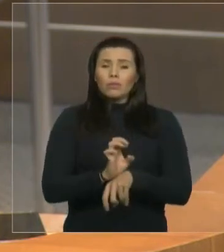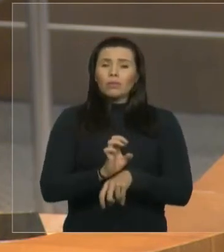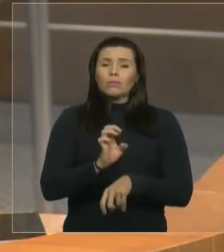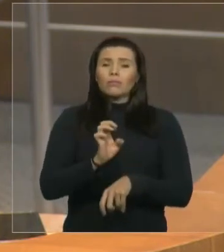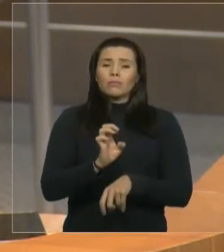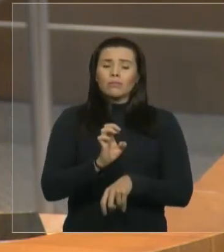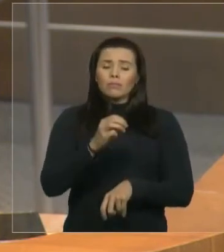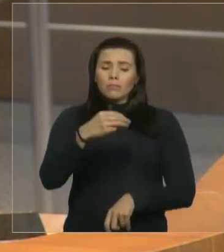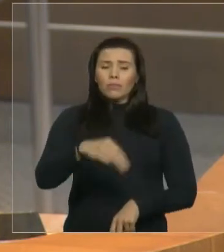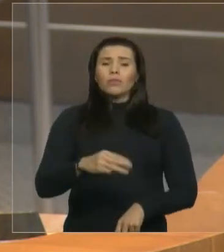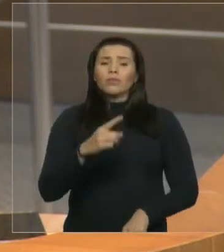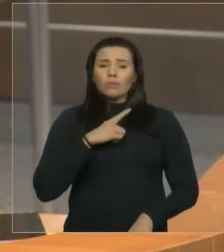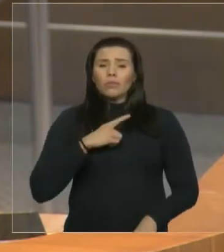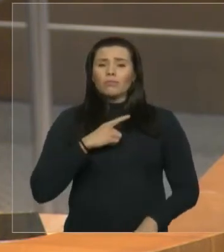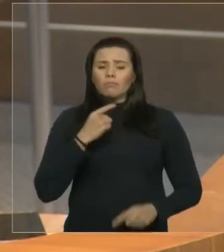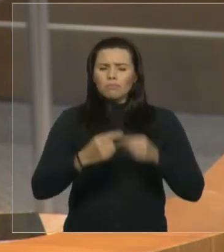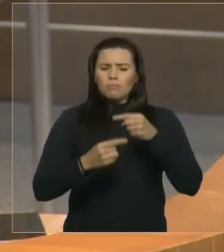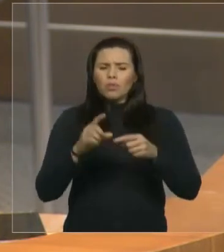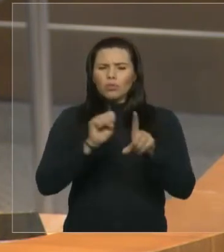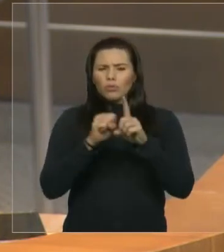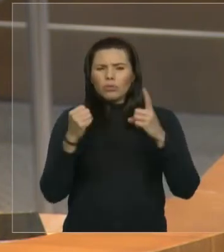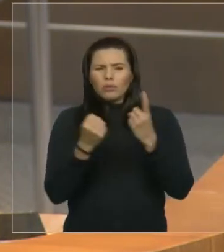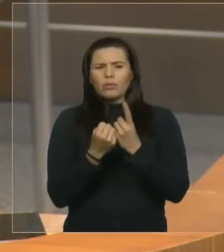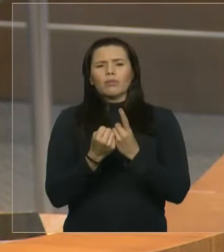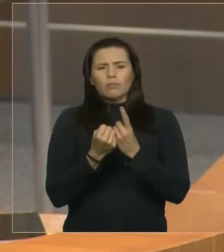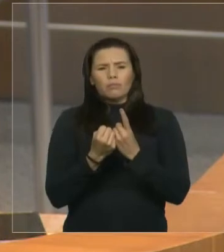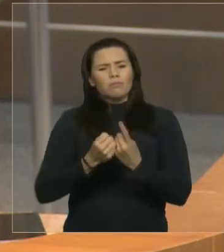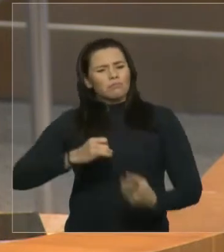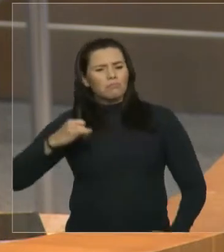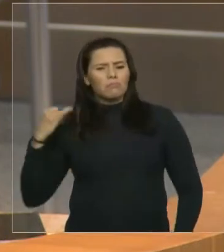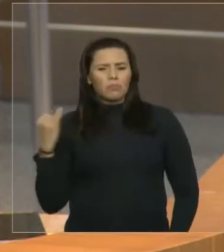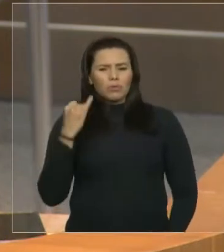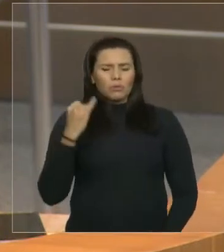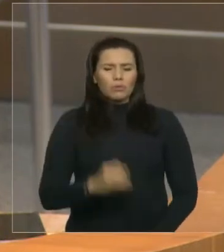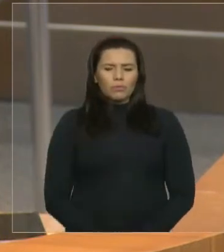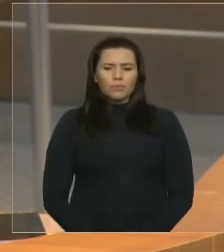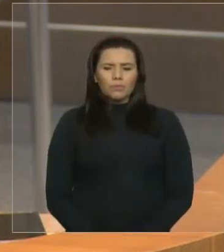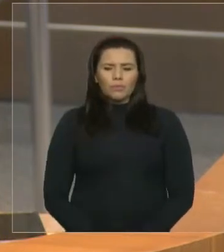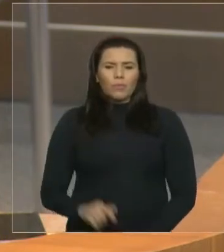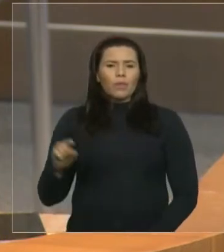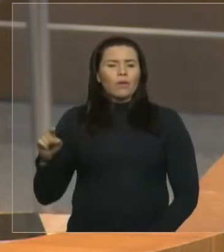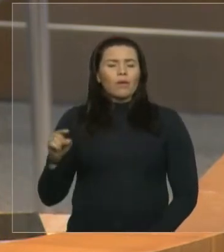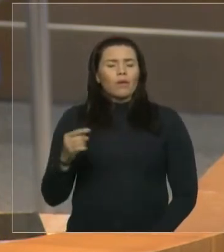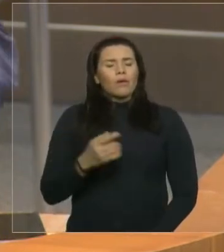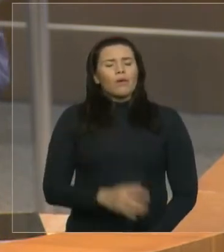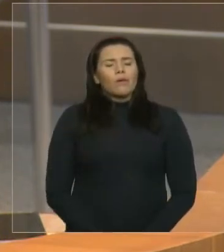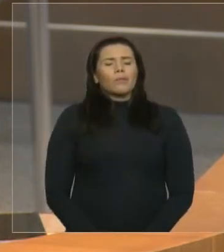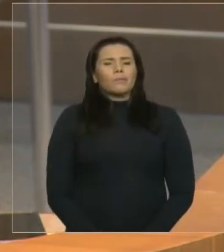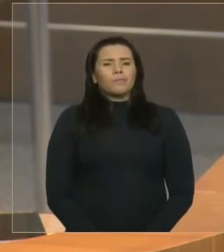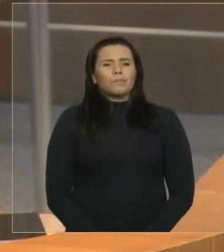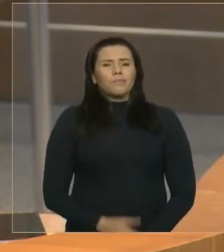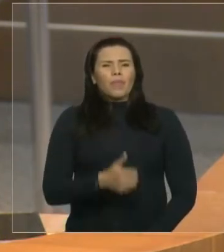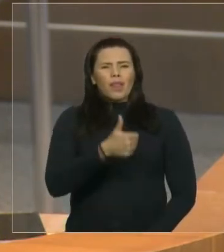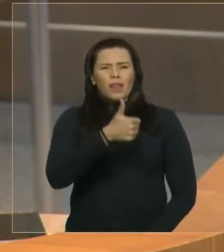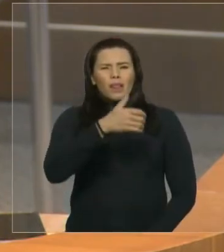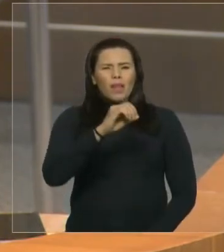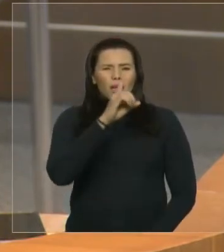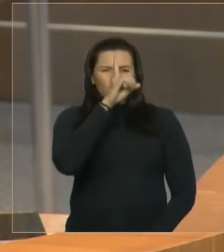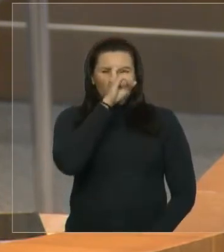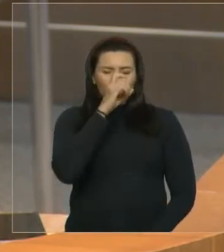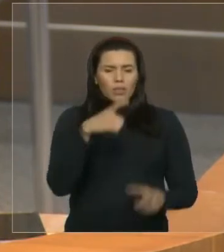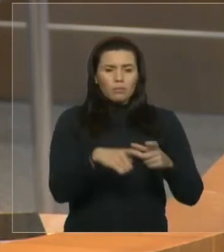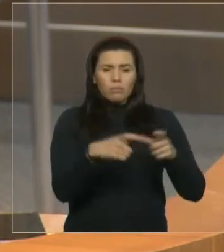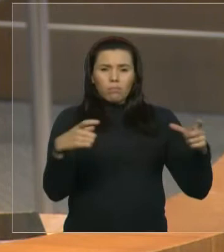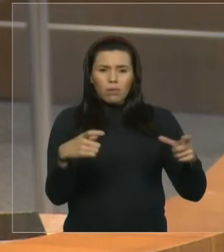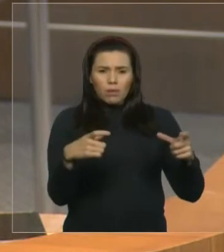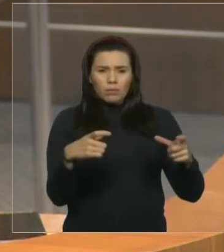com prioridade. O governador Flávio Dino entregou 10 macro-regionais. Nenhum desses hospitais recebe recurso do